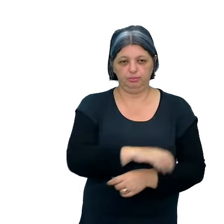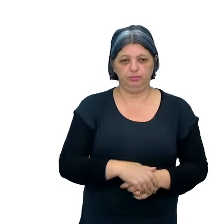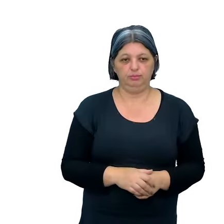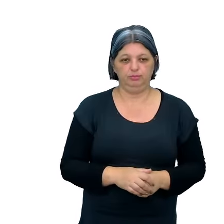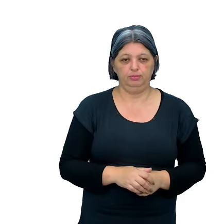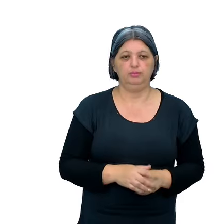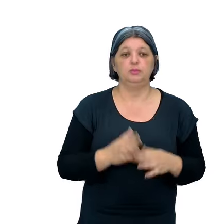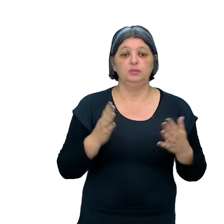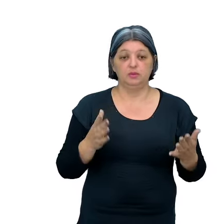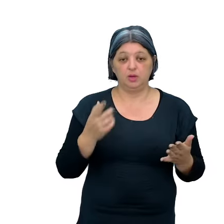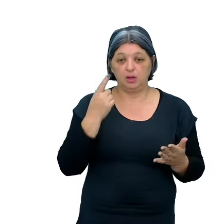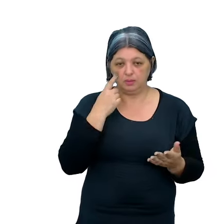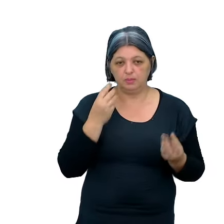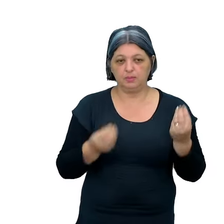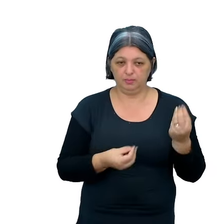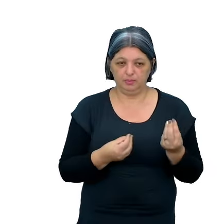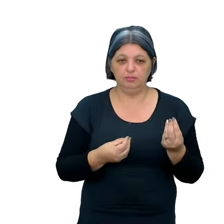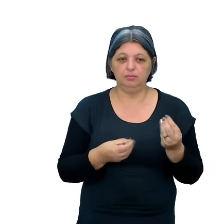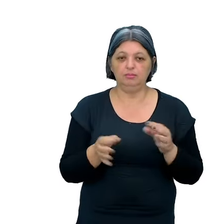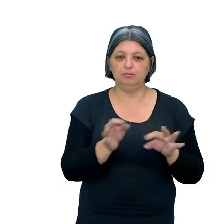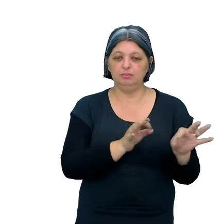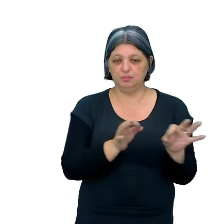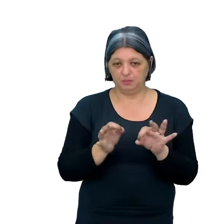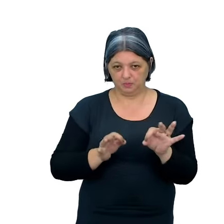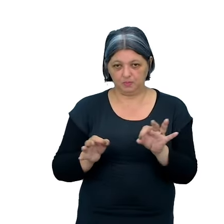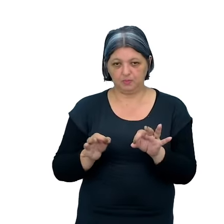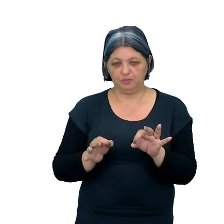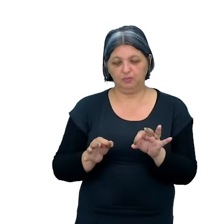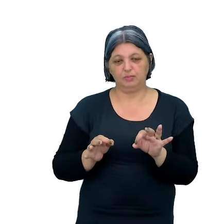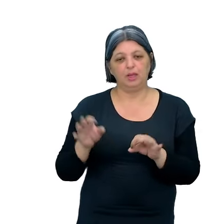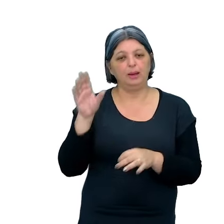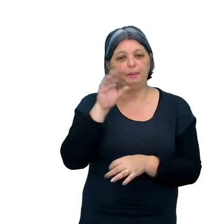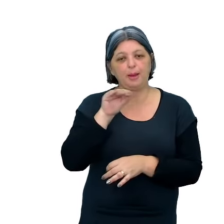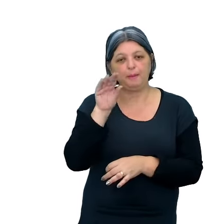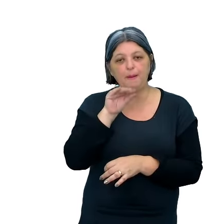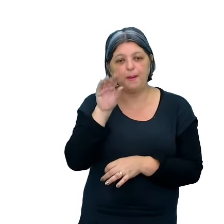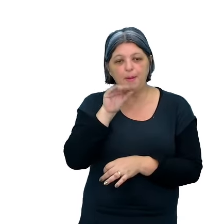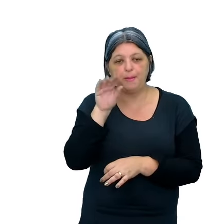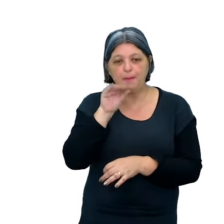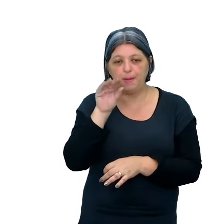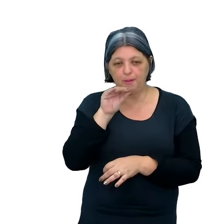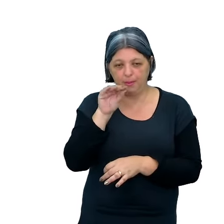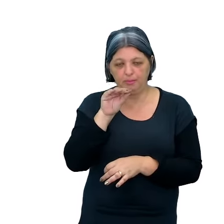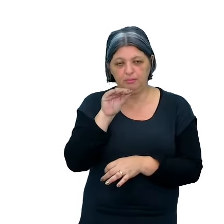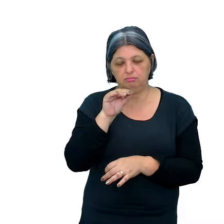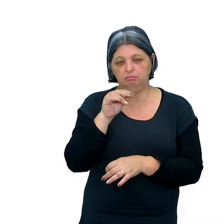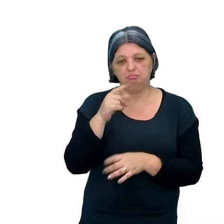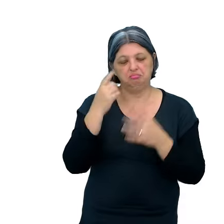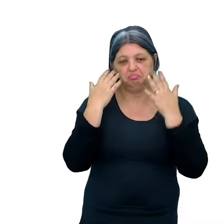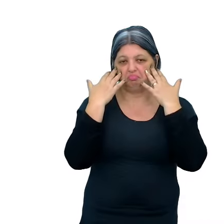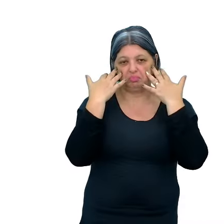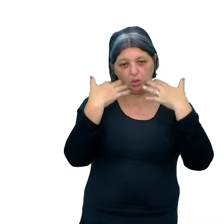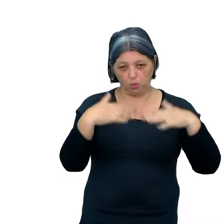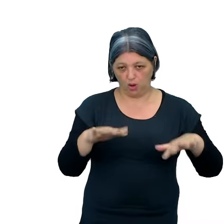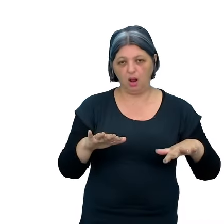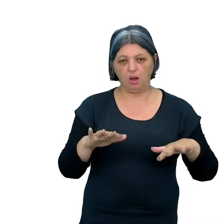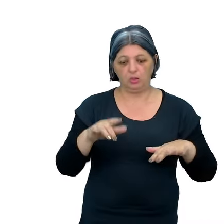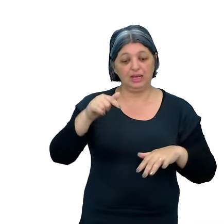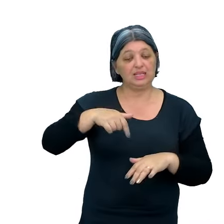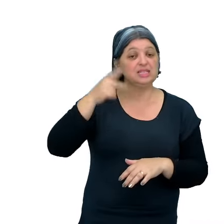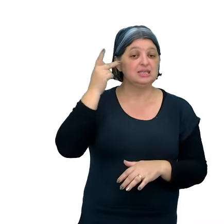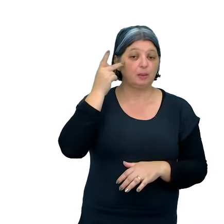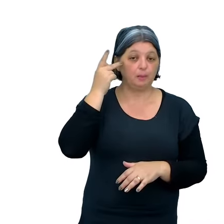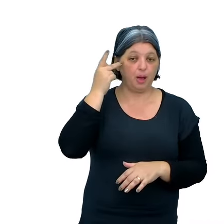a criança já começa a estabelecer ali a sua fala, sendo natural, né? Daqui de São Paulo,